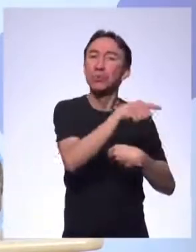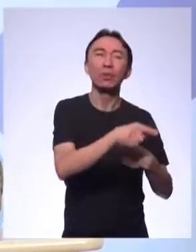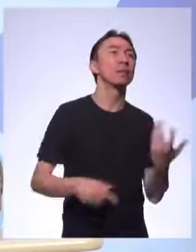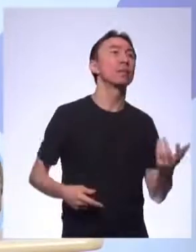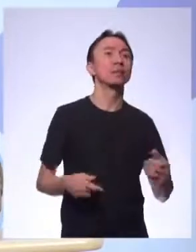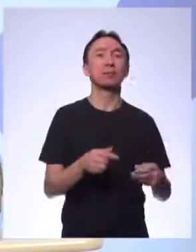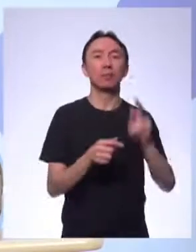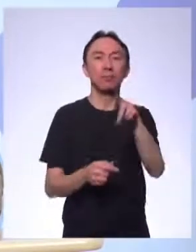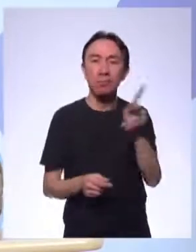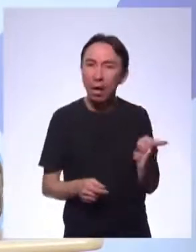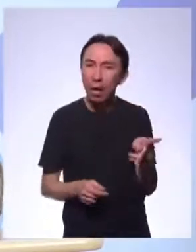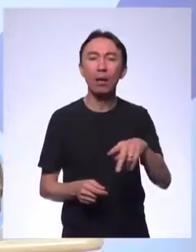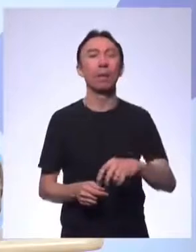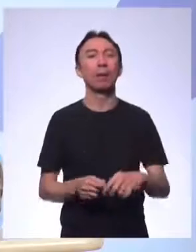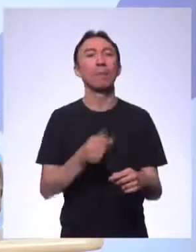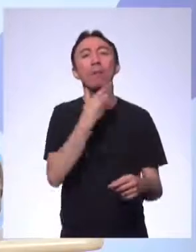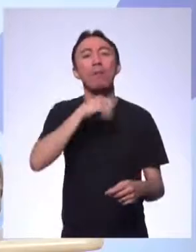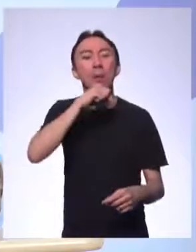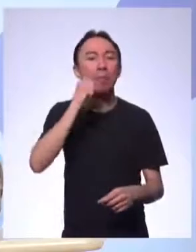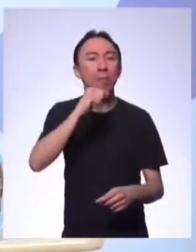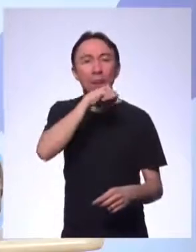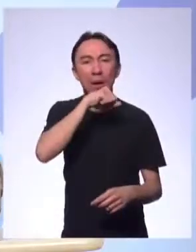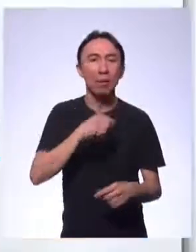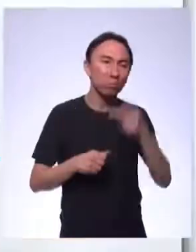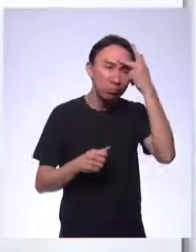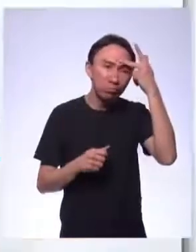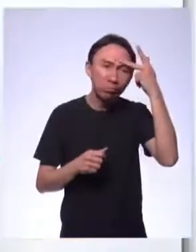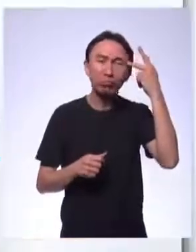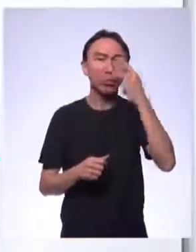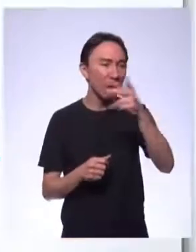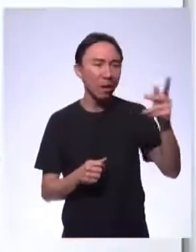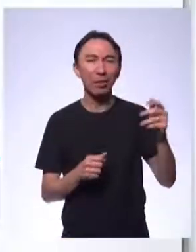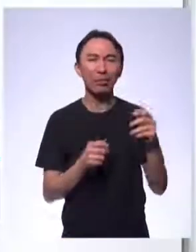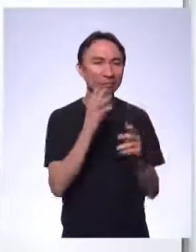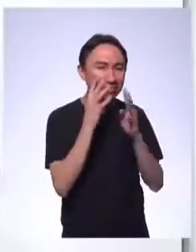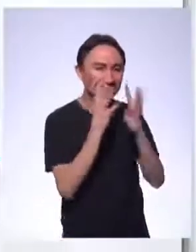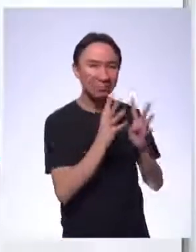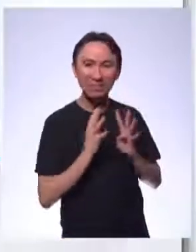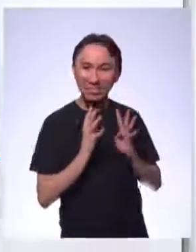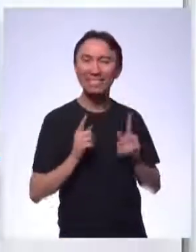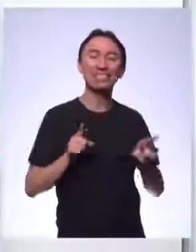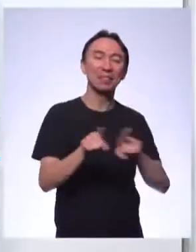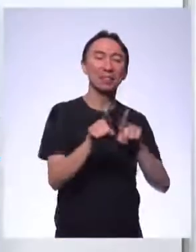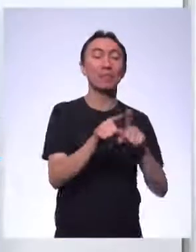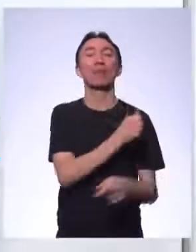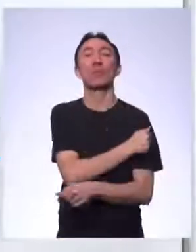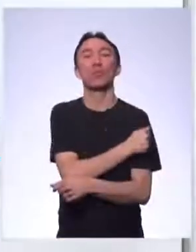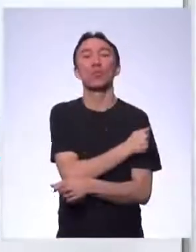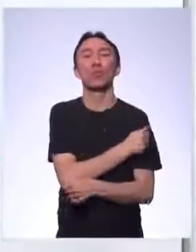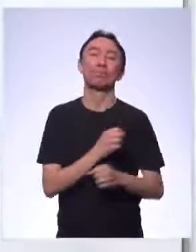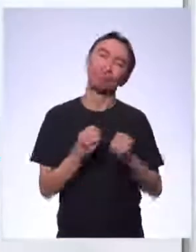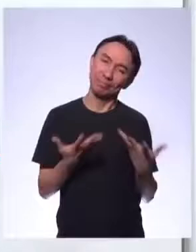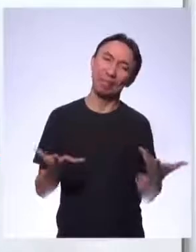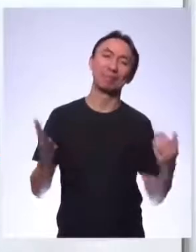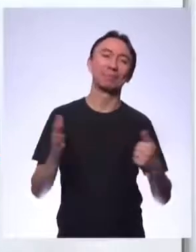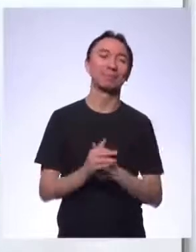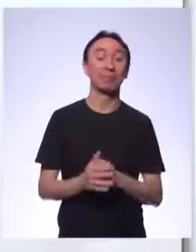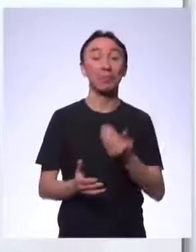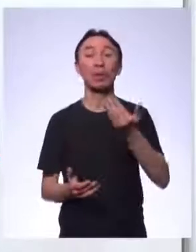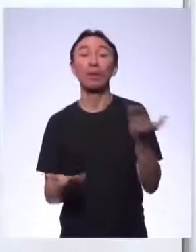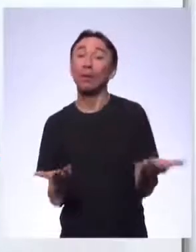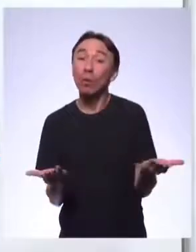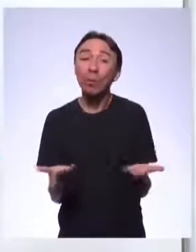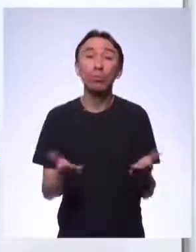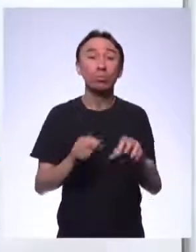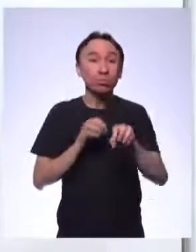que estão nos assistindo e, é claro, aos alunos. Muito bem. Gente, então hoje a nossa aula a gente vai retomar